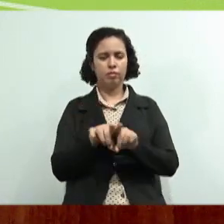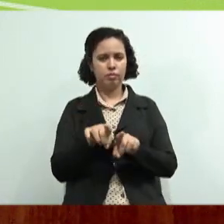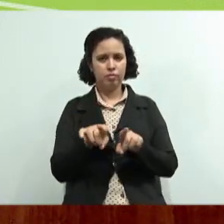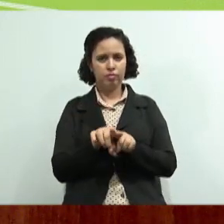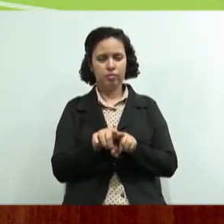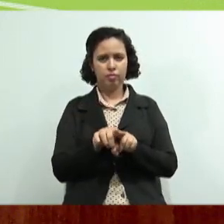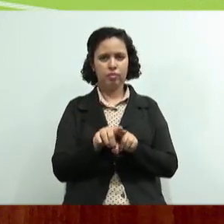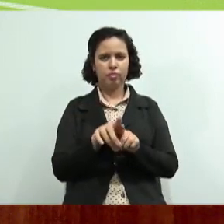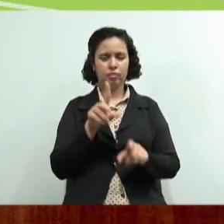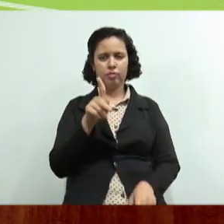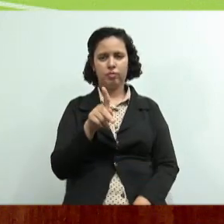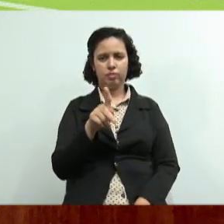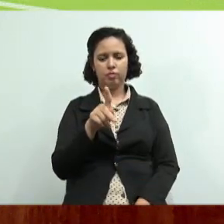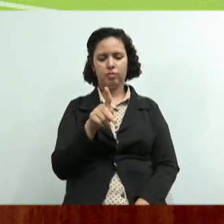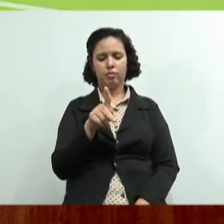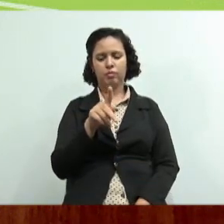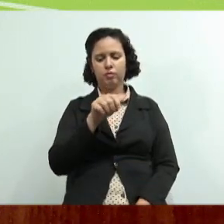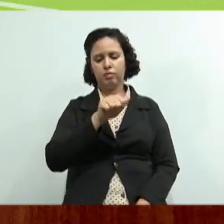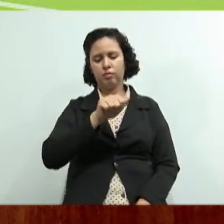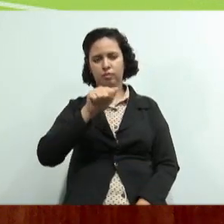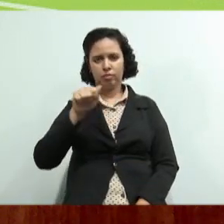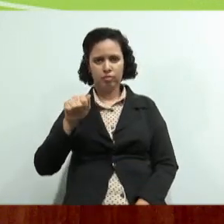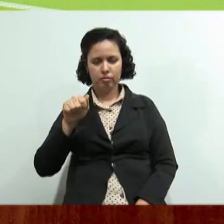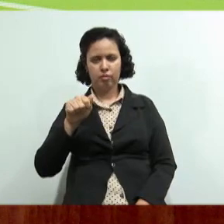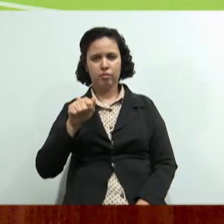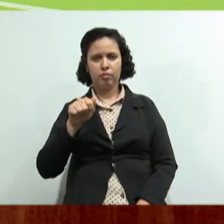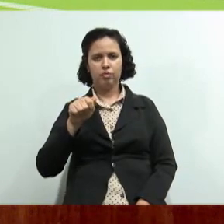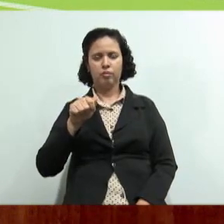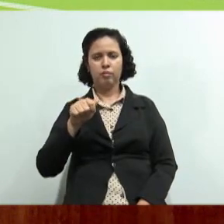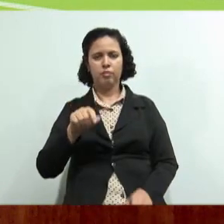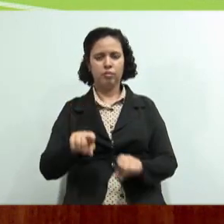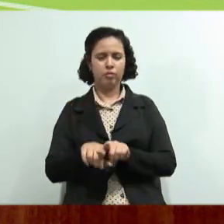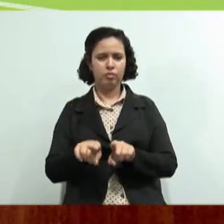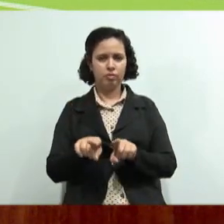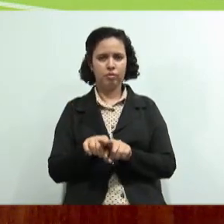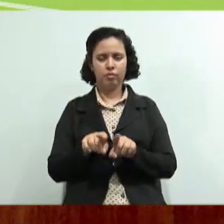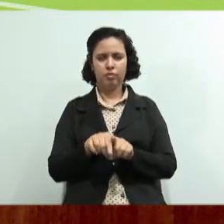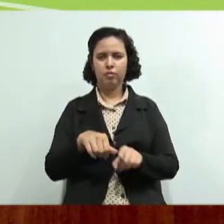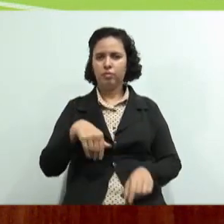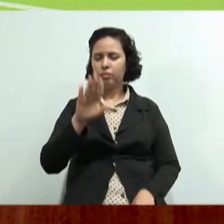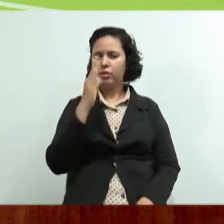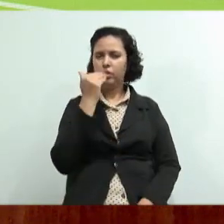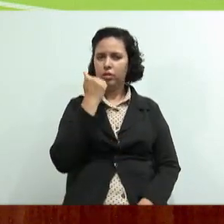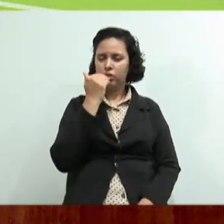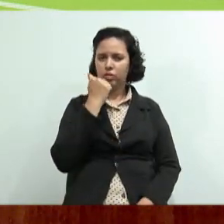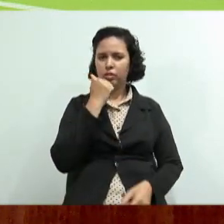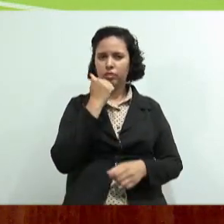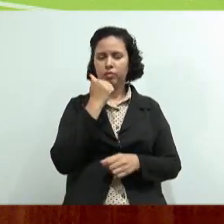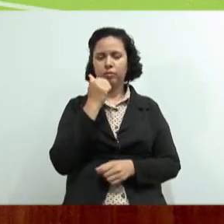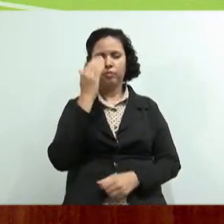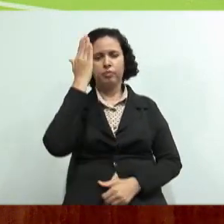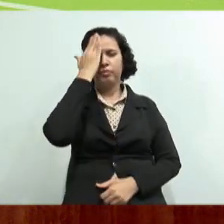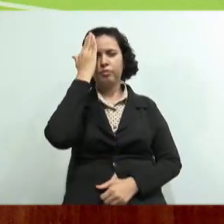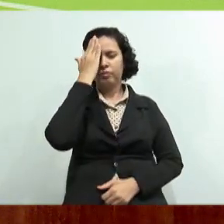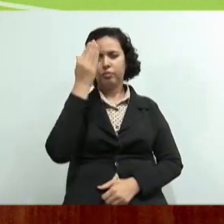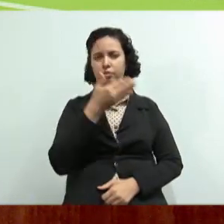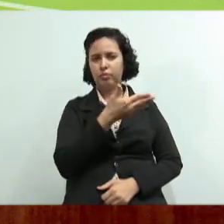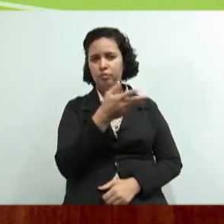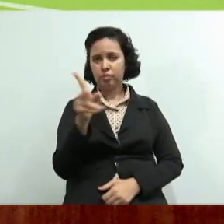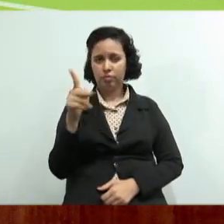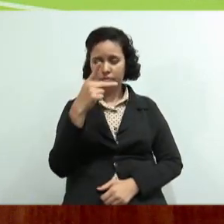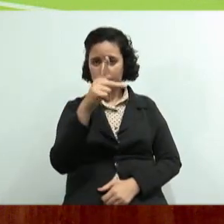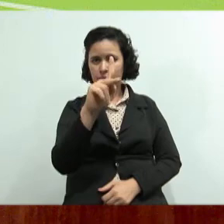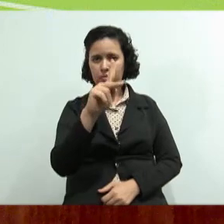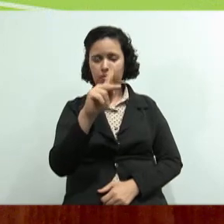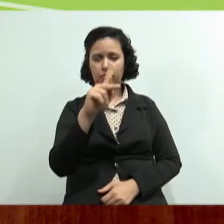sobre o PAA, que é o Programa de Aquisição de Alimentos, sobre o Programa Mais Alimentos, só para ver se na sua cidade tem, se